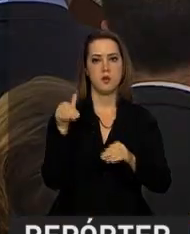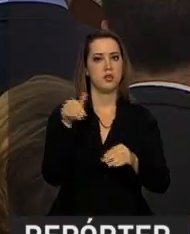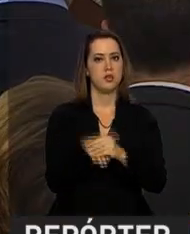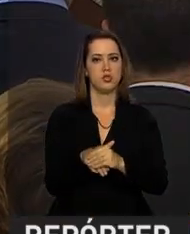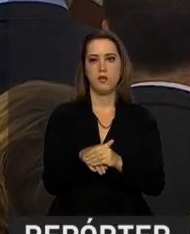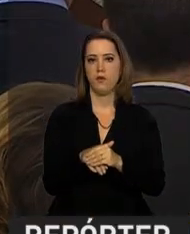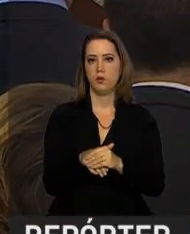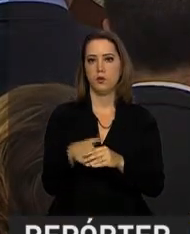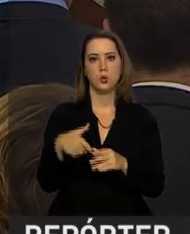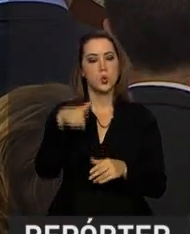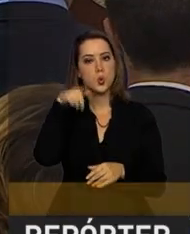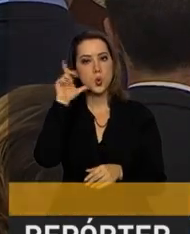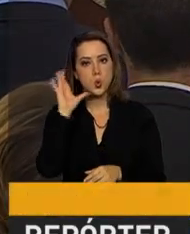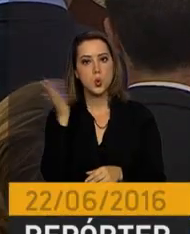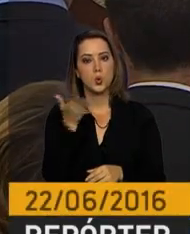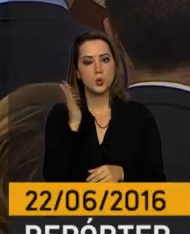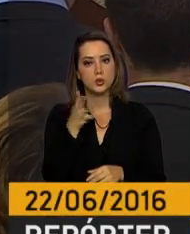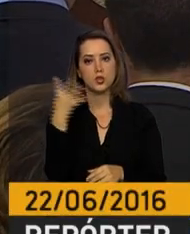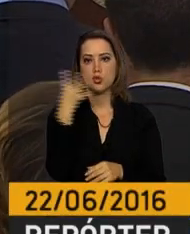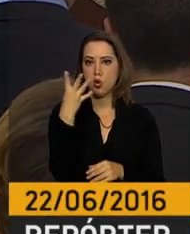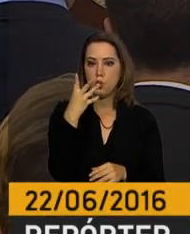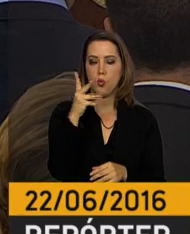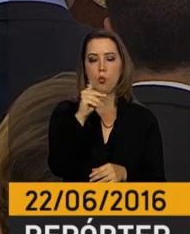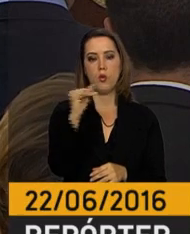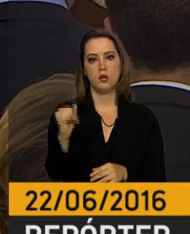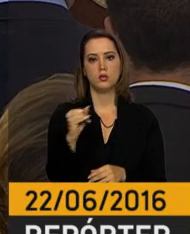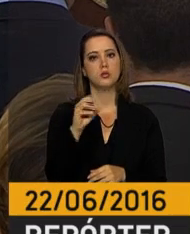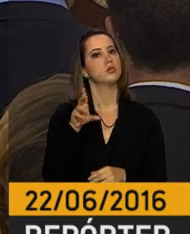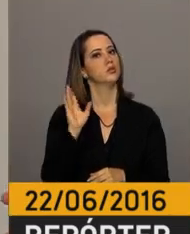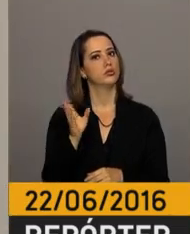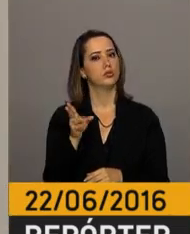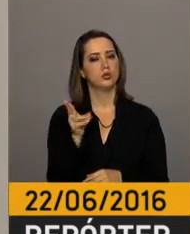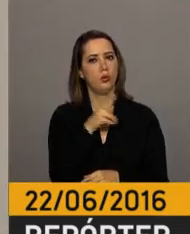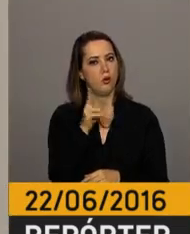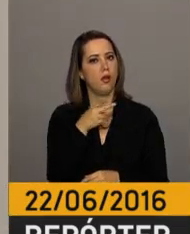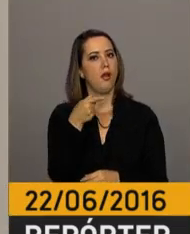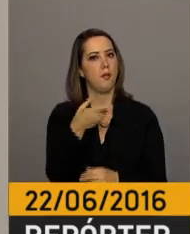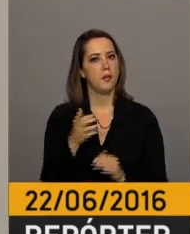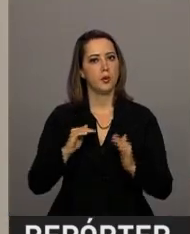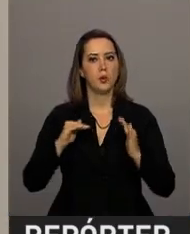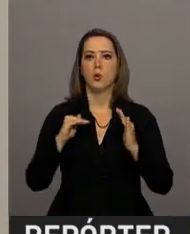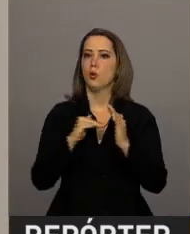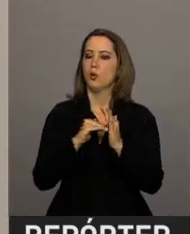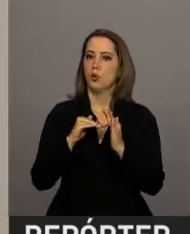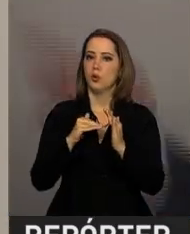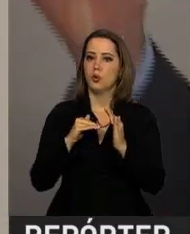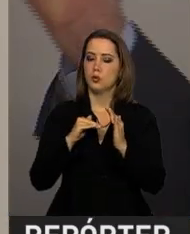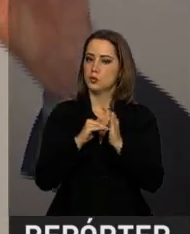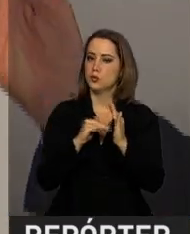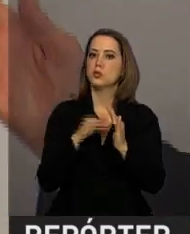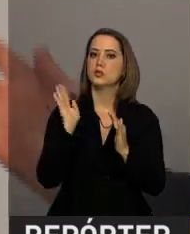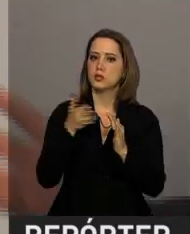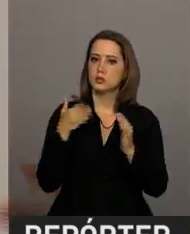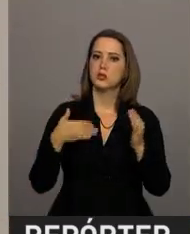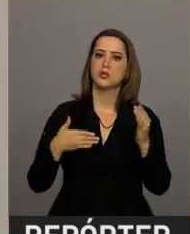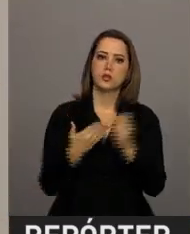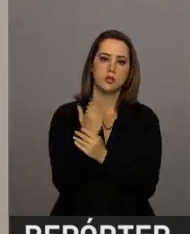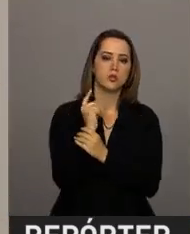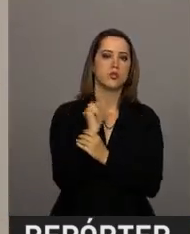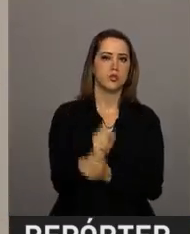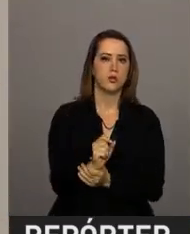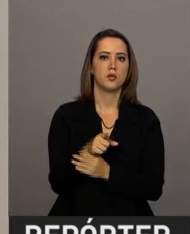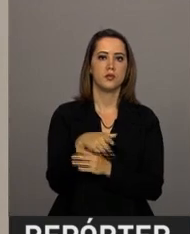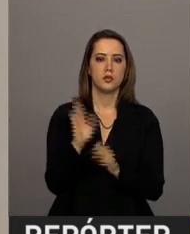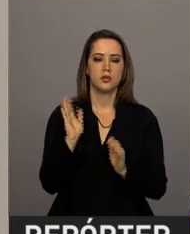E ontem ainda portanto quatro dias depois que chegou no senado O Senado Federal de igual maneira aprovou e já está aqui